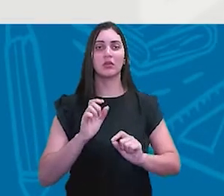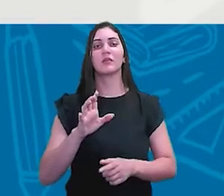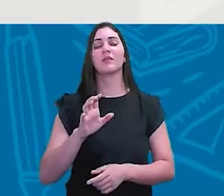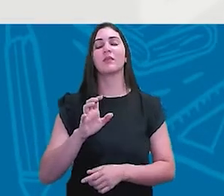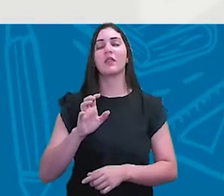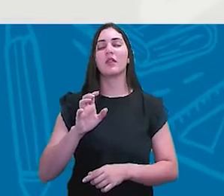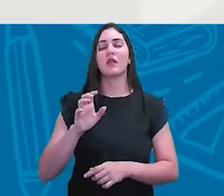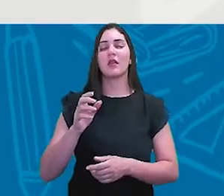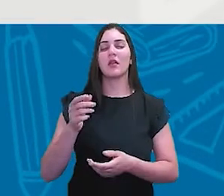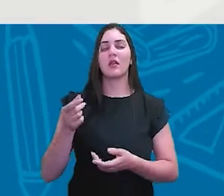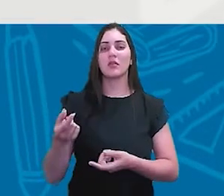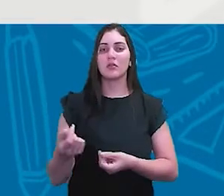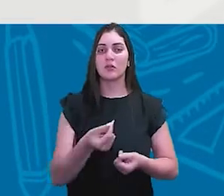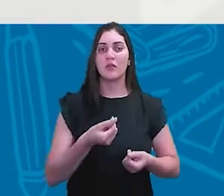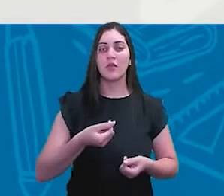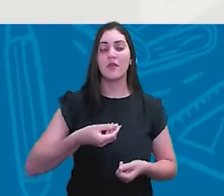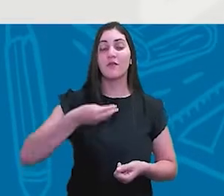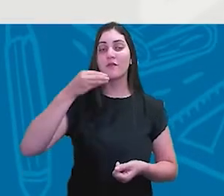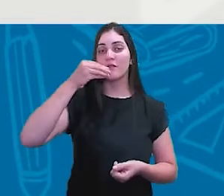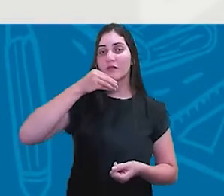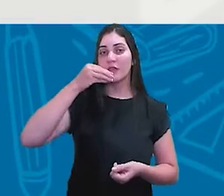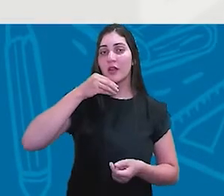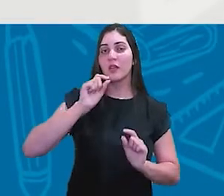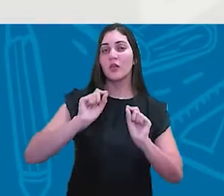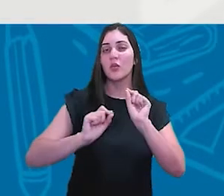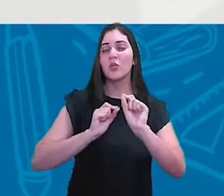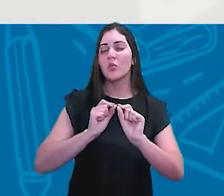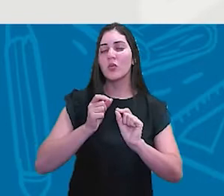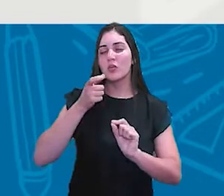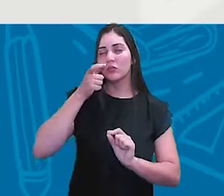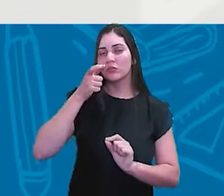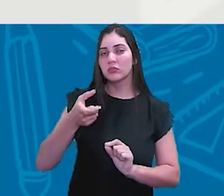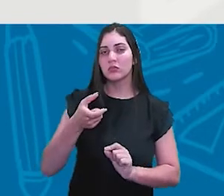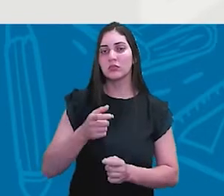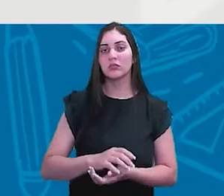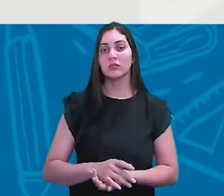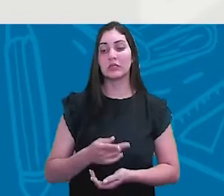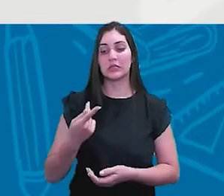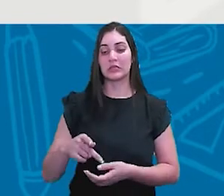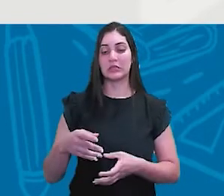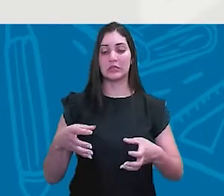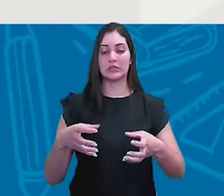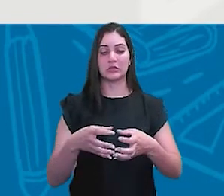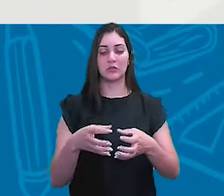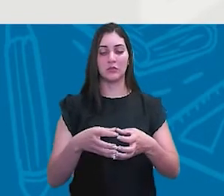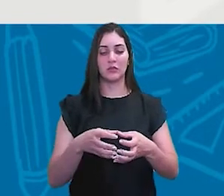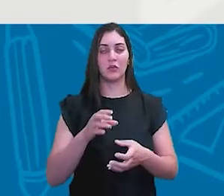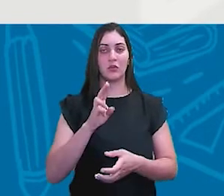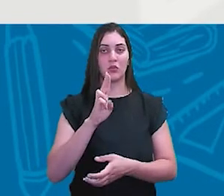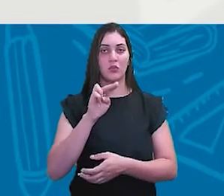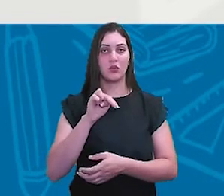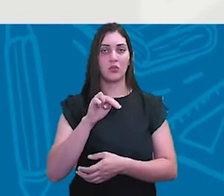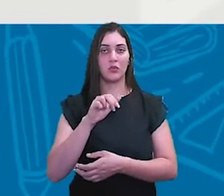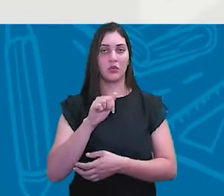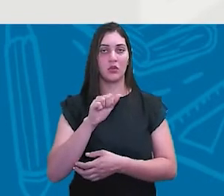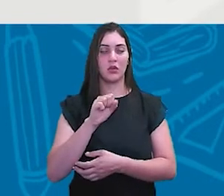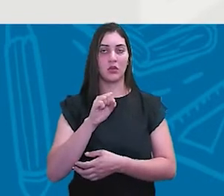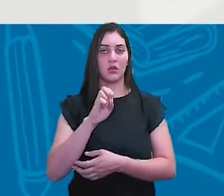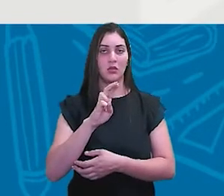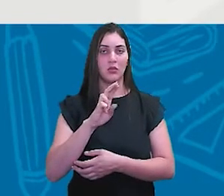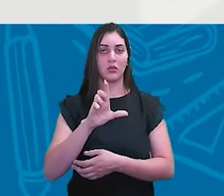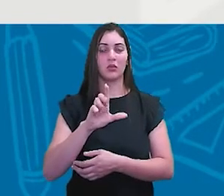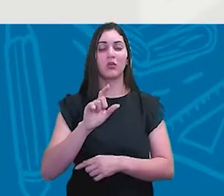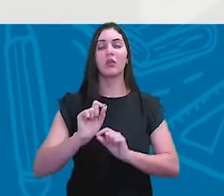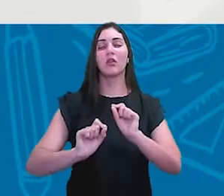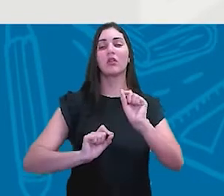né? Mas, então, o que é interessante num bloco como a União das Nações Sul-Americanas é de